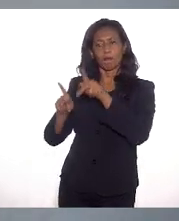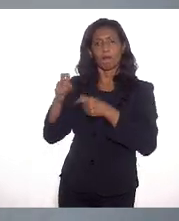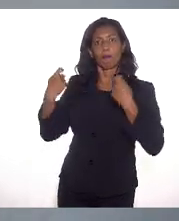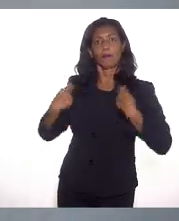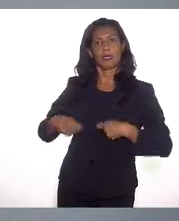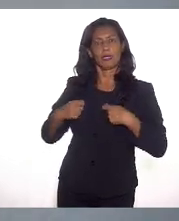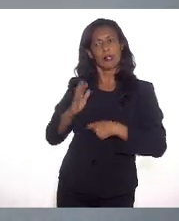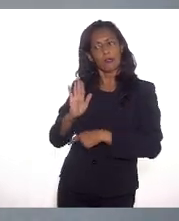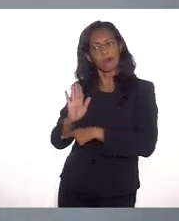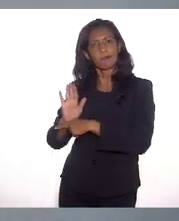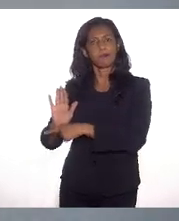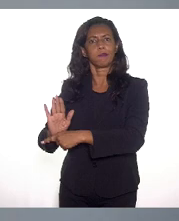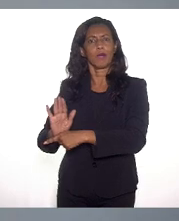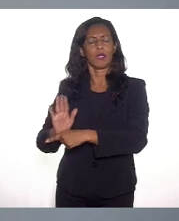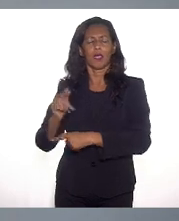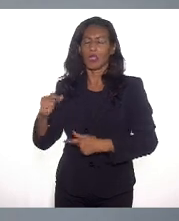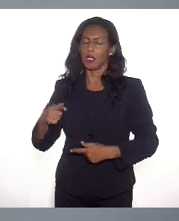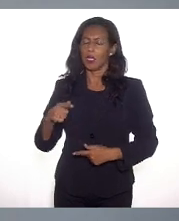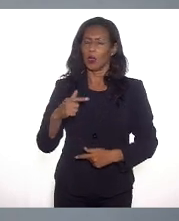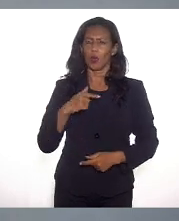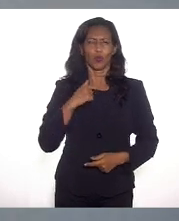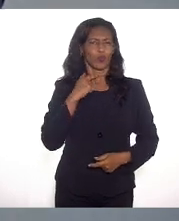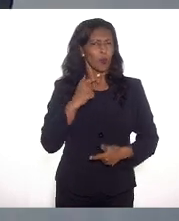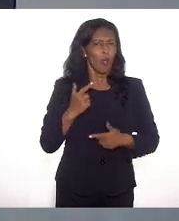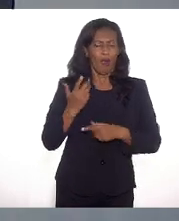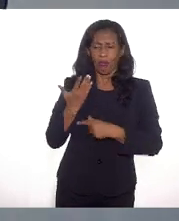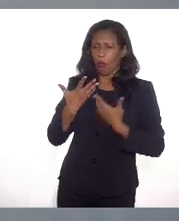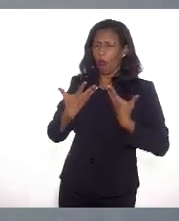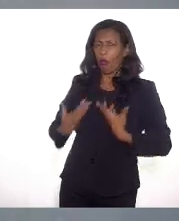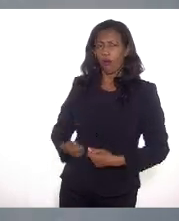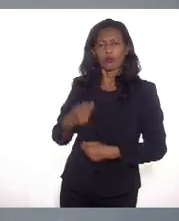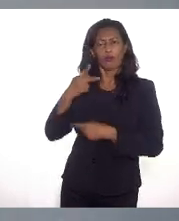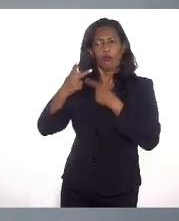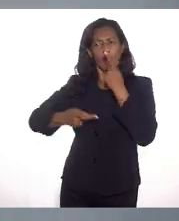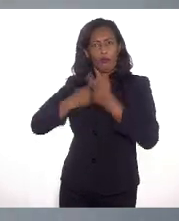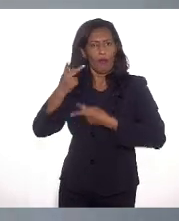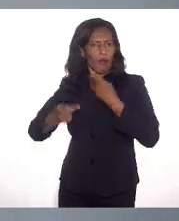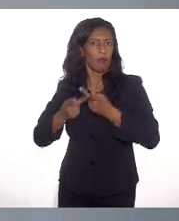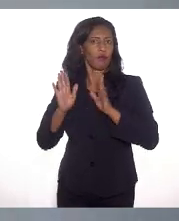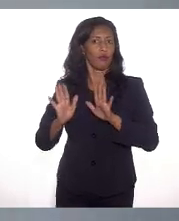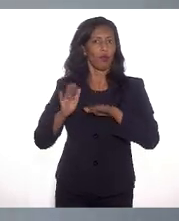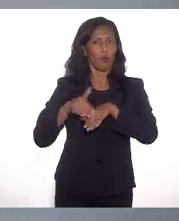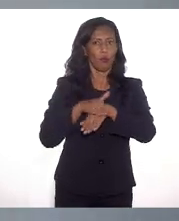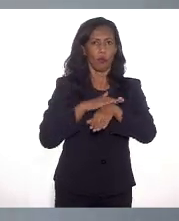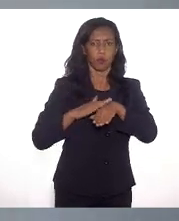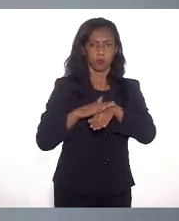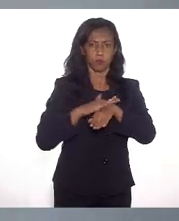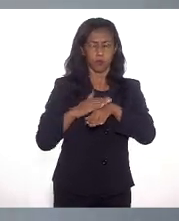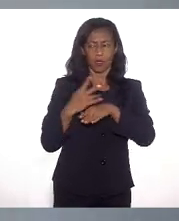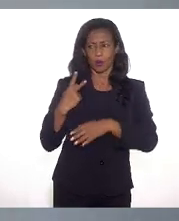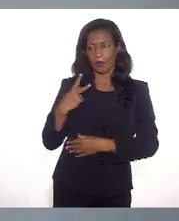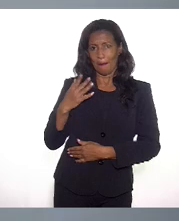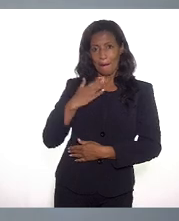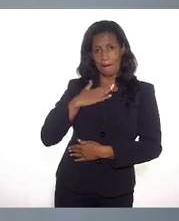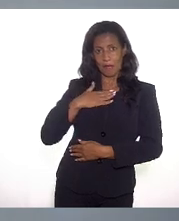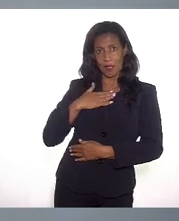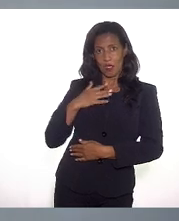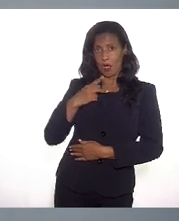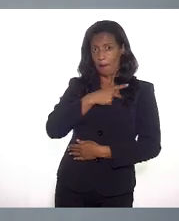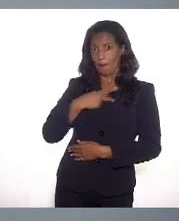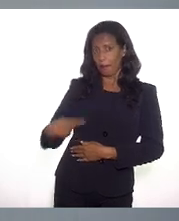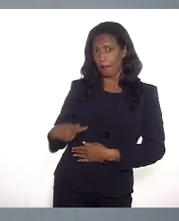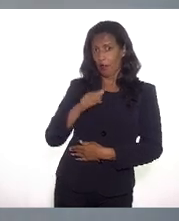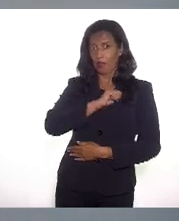precisa. E eu não canso de dizer isso, foi uma conversa minha e do presidente Siciliano, ainda